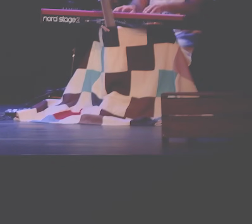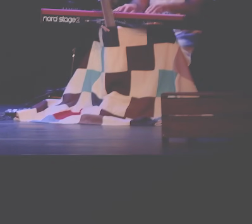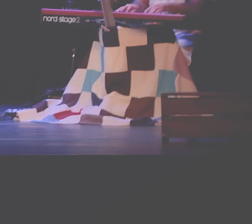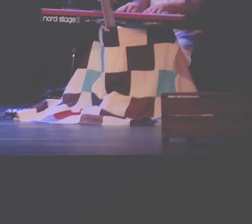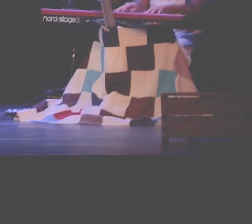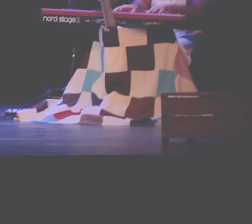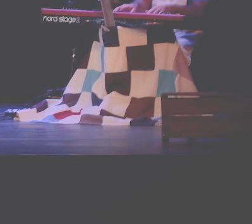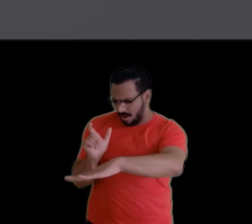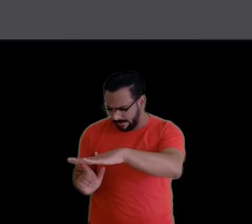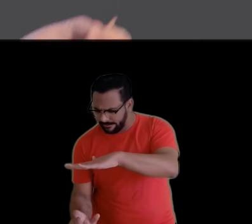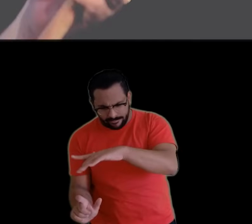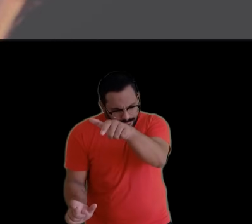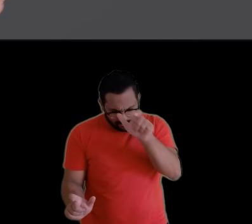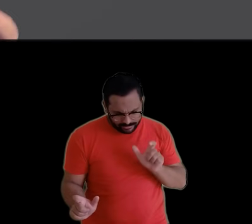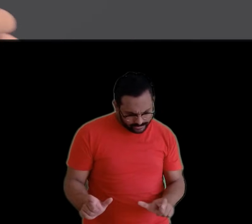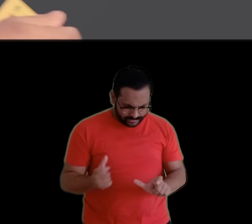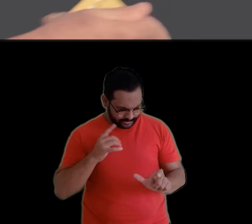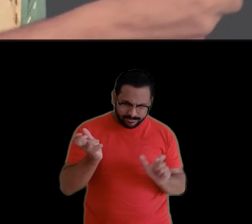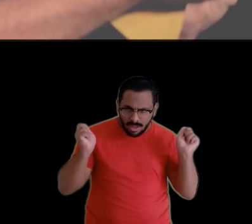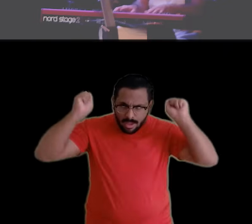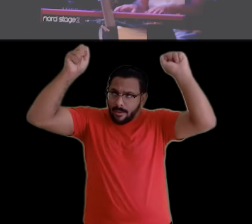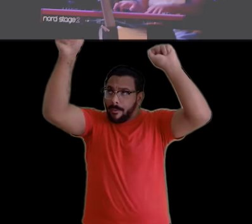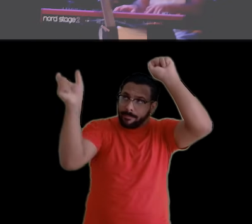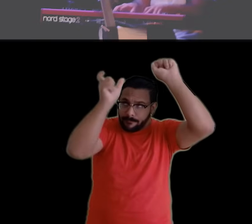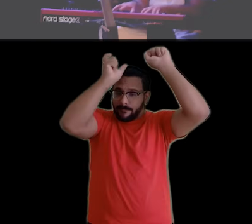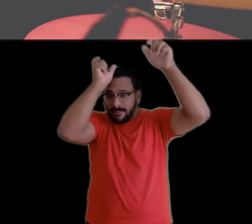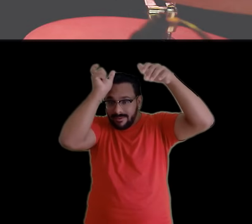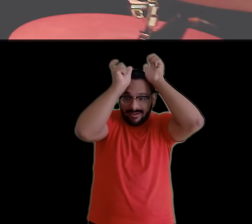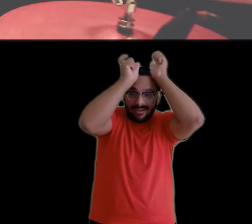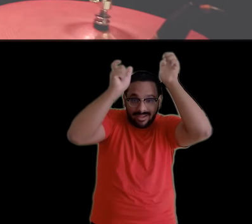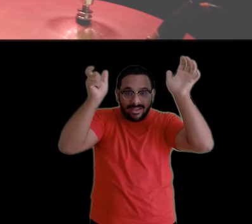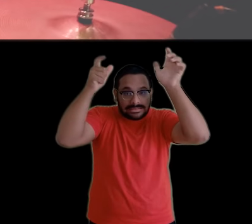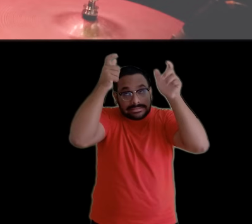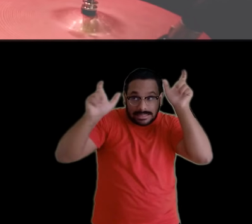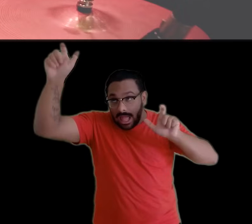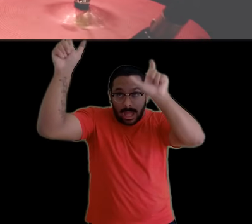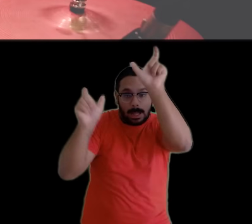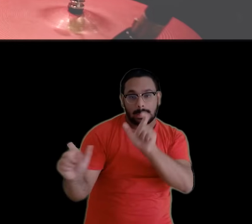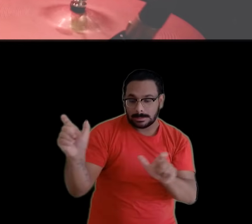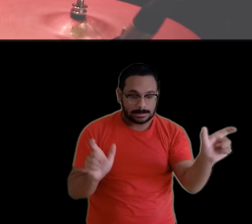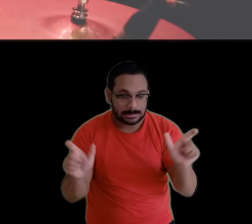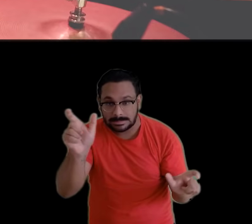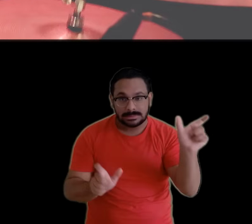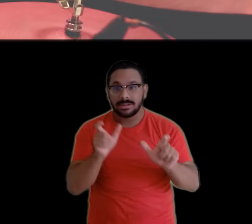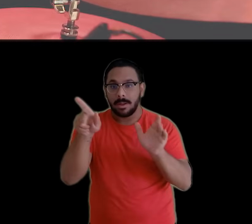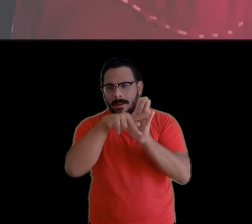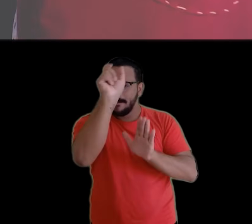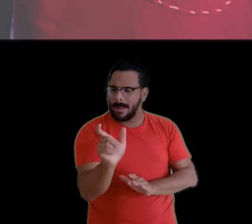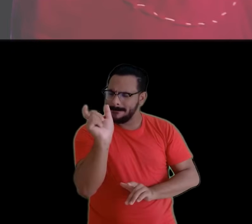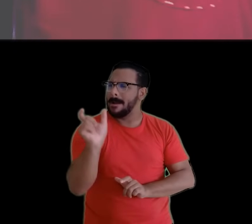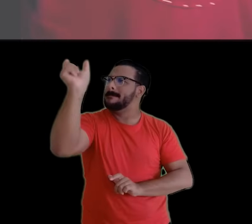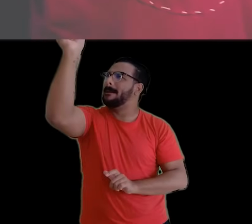barapá. Guardei uma palavra aqui no meu chapéu e ela fugiu, foi